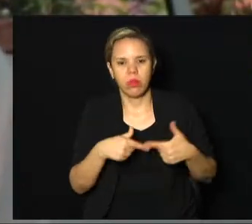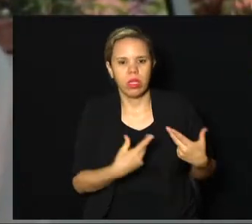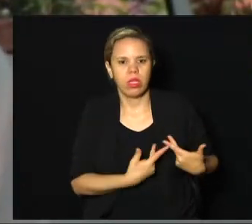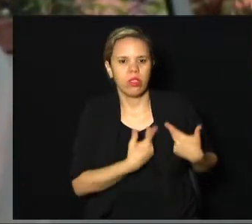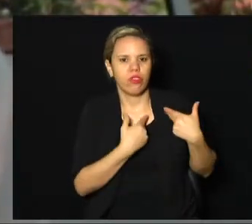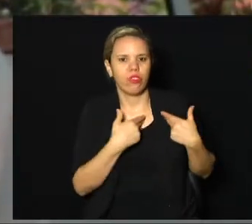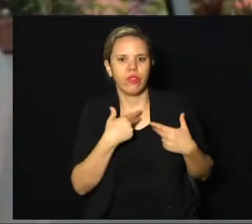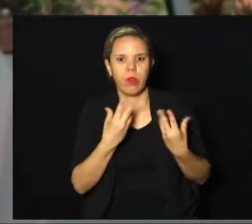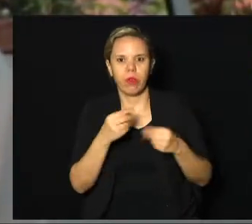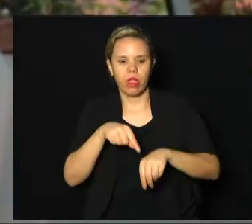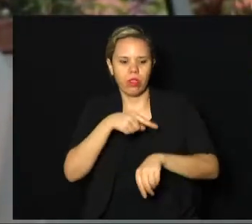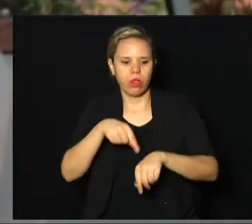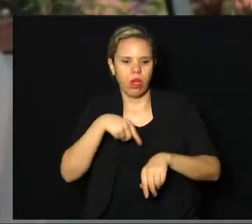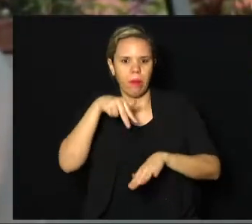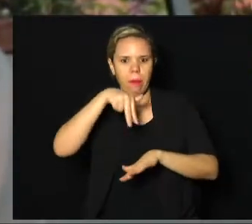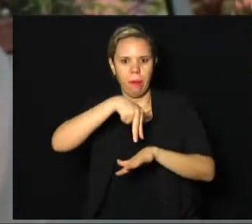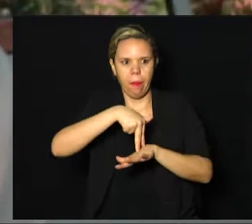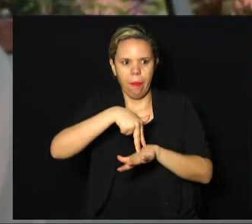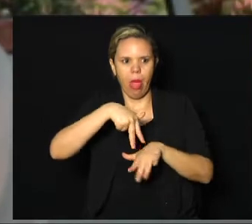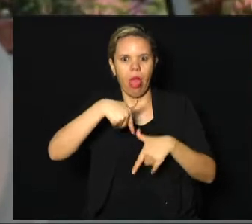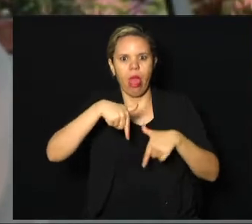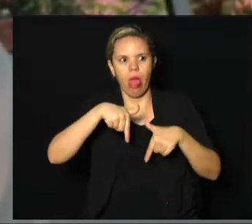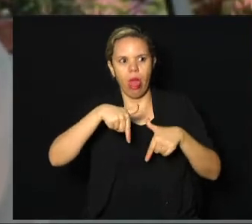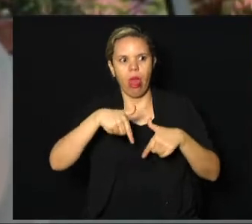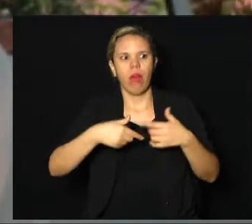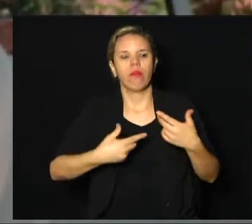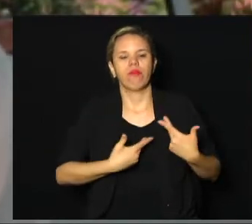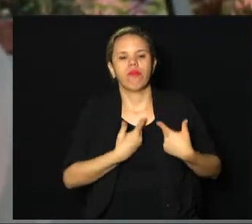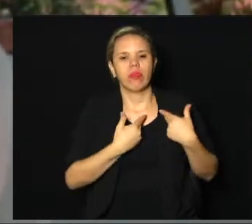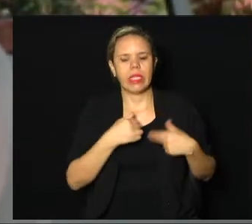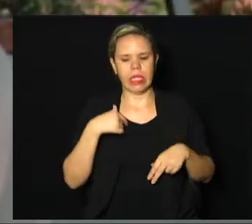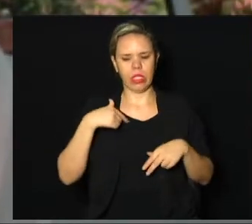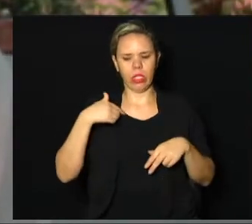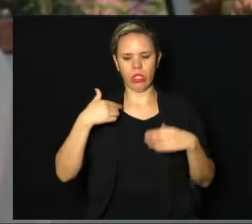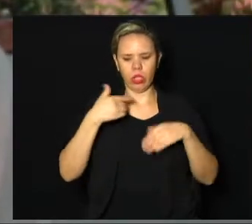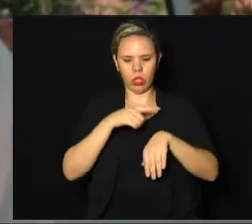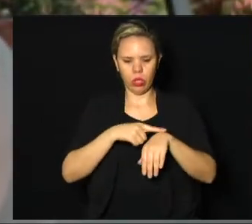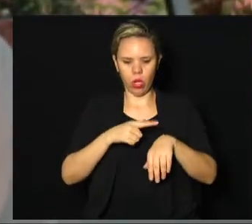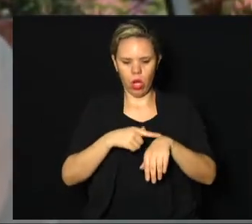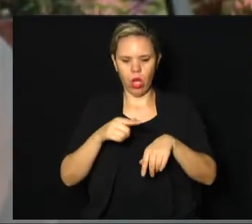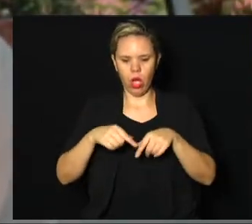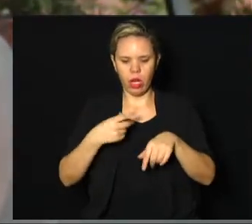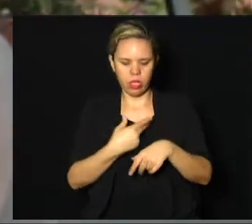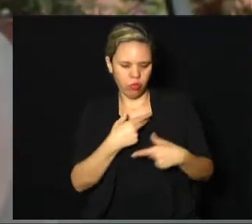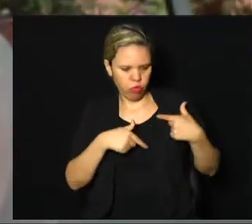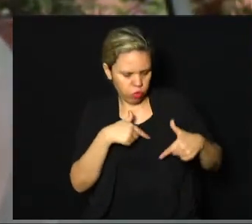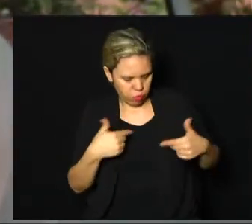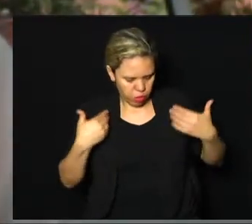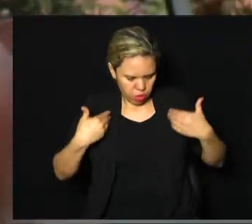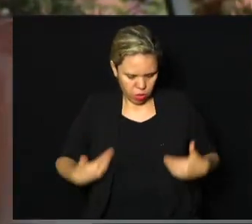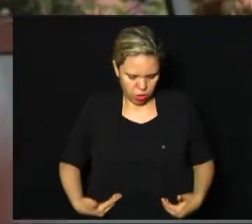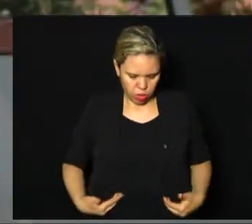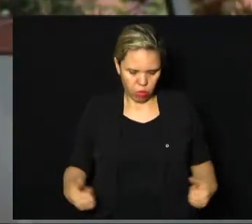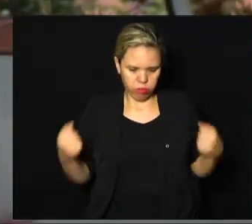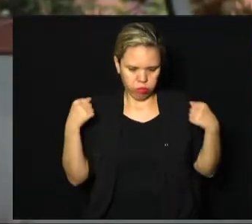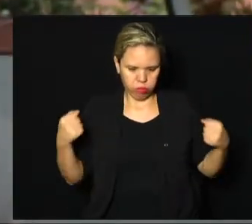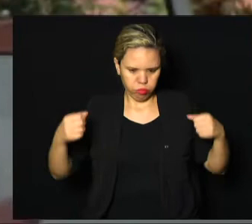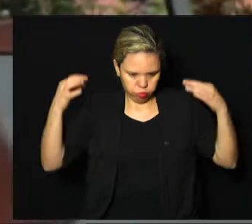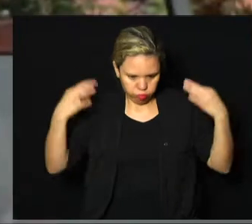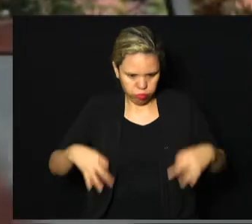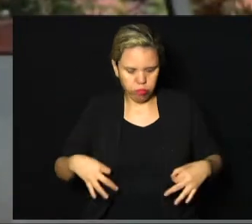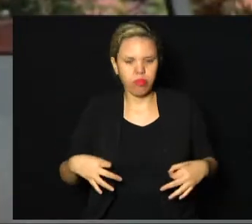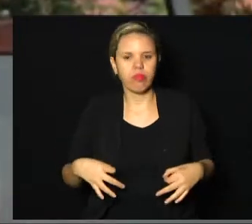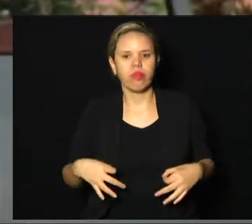pé operando. E durante a cirurgia, será que eu estava com a postura adequada? Será que eu estava usando a musculatura antigravitacional